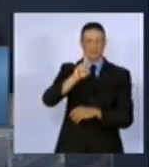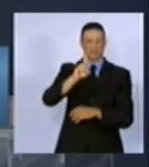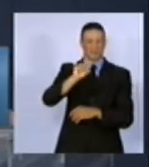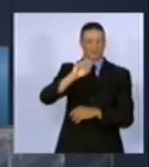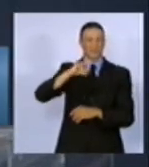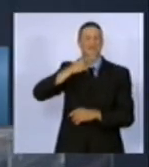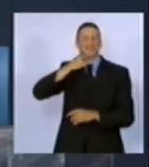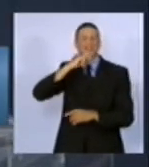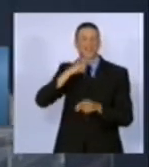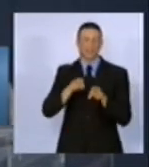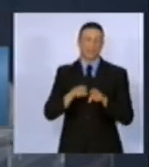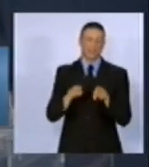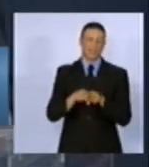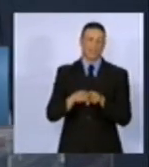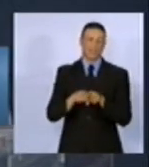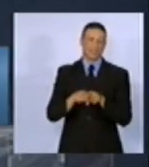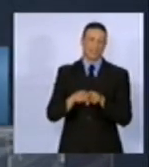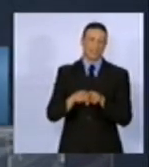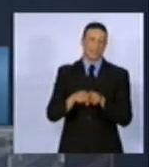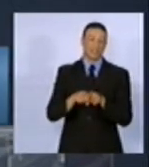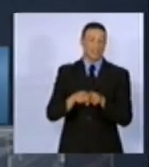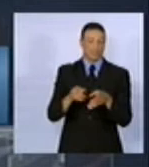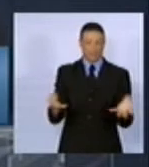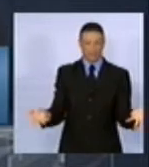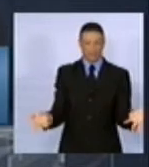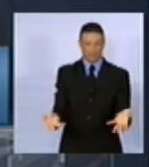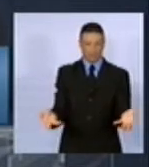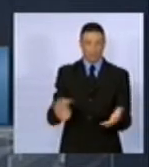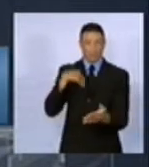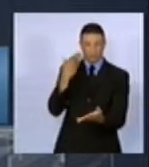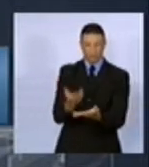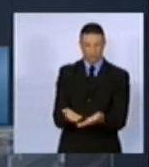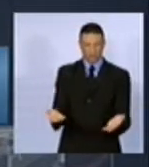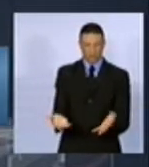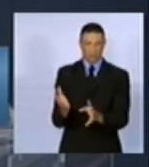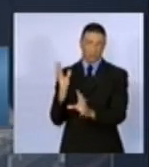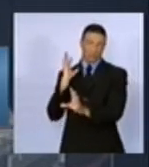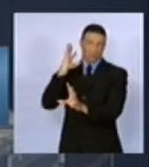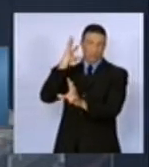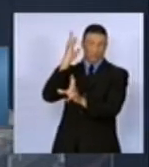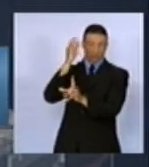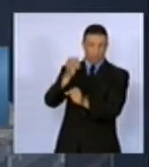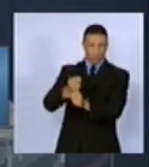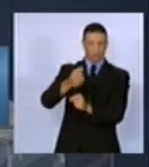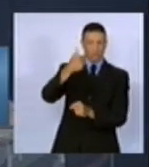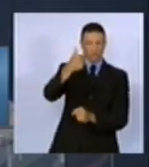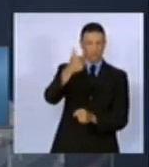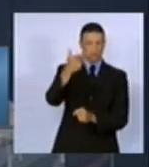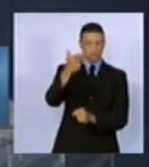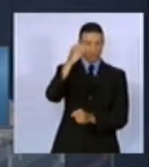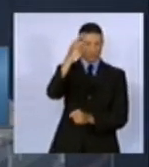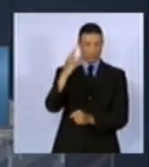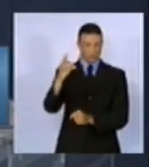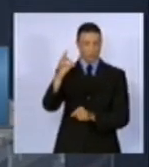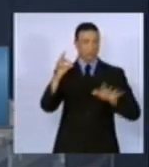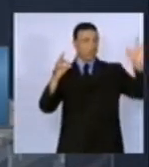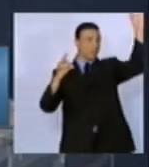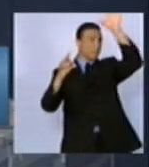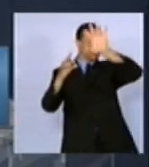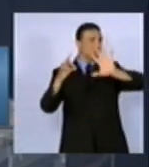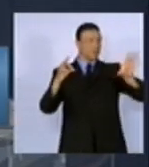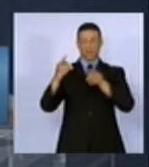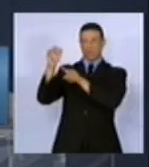é a nossa produção hoje estimado em torno de doze por cento do contingente Nacional